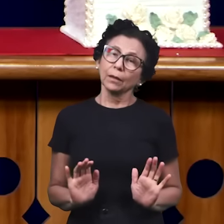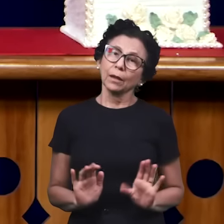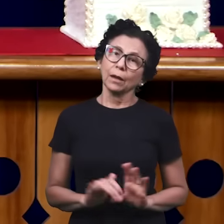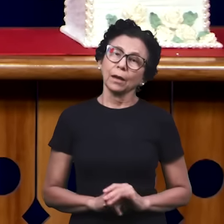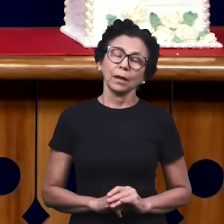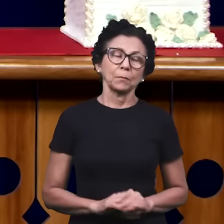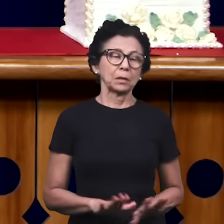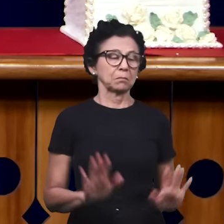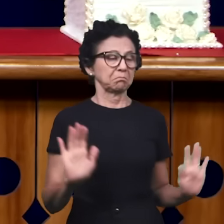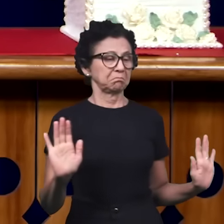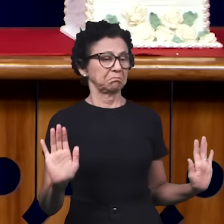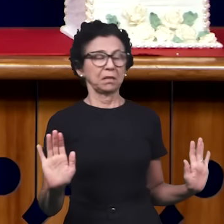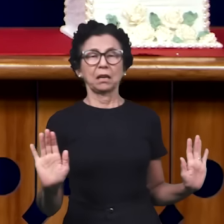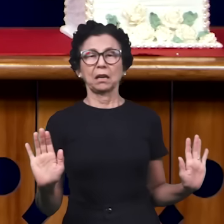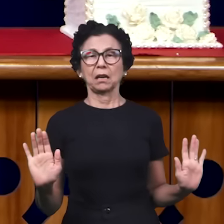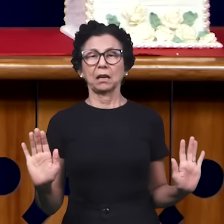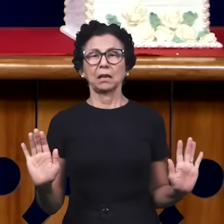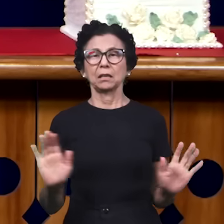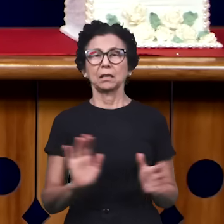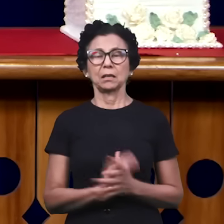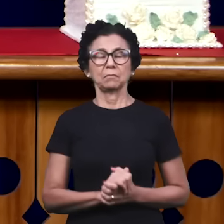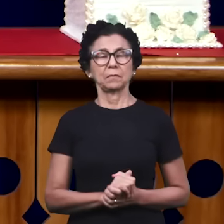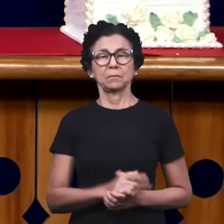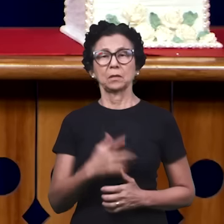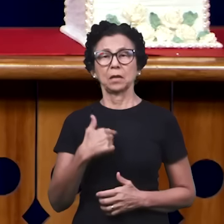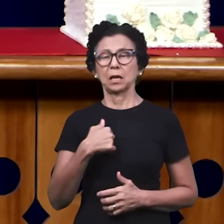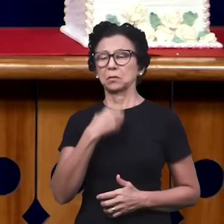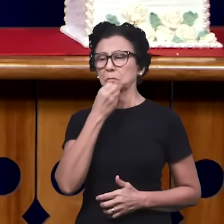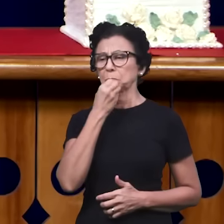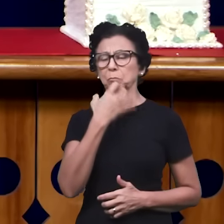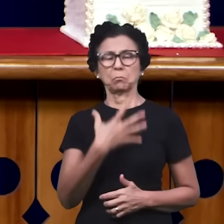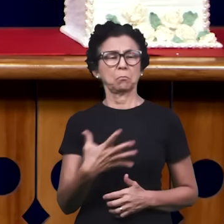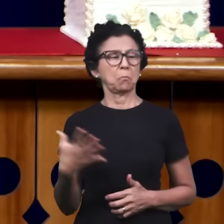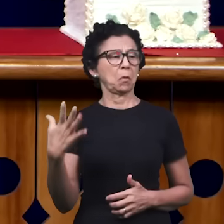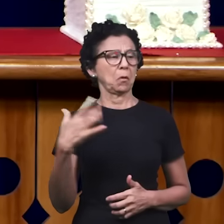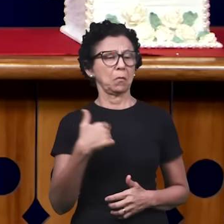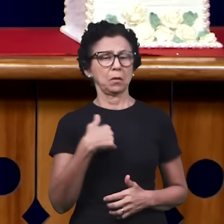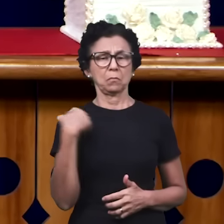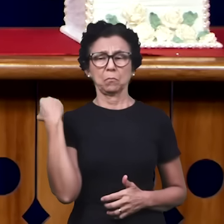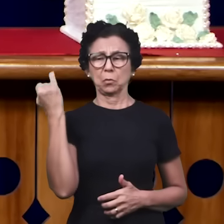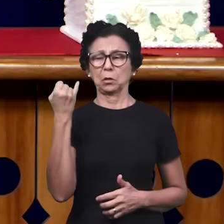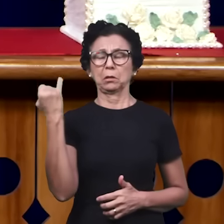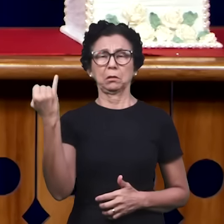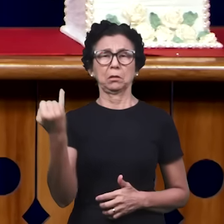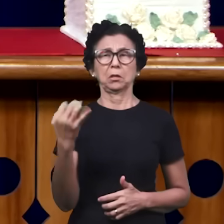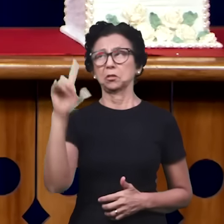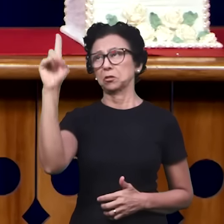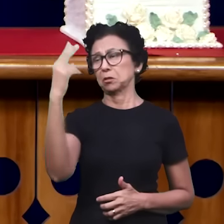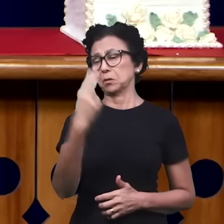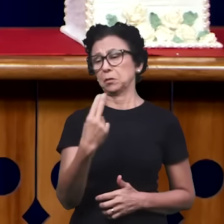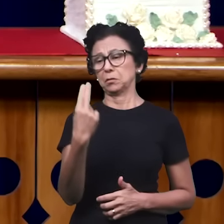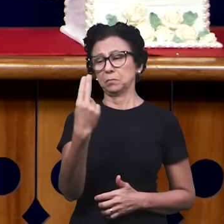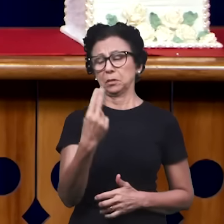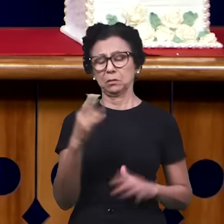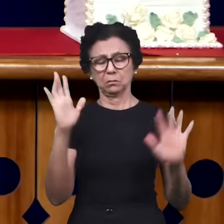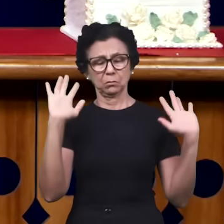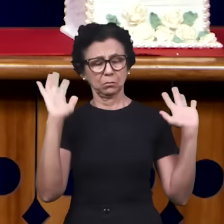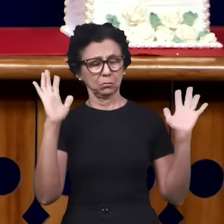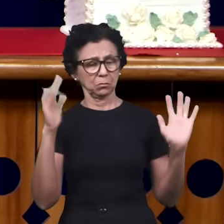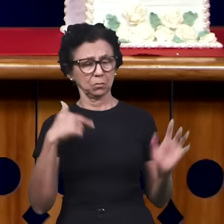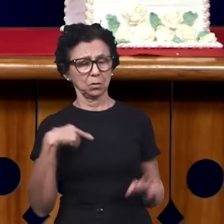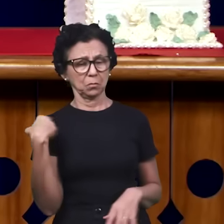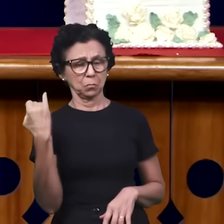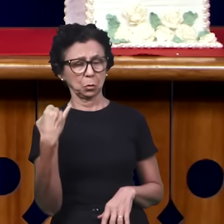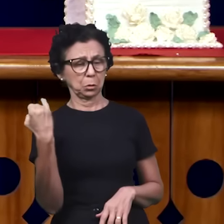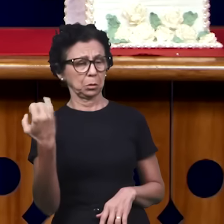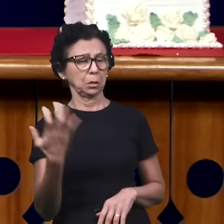ponto máximo, ou que ele é aquilo que é mais importante, ou que ele que é imprescindível, não, ele que